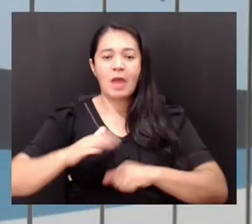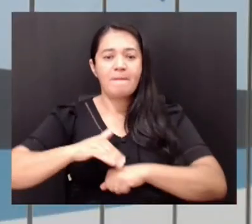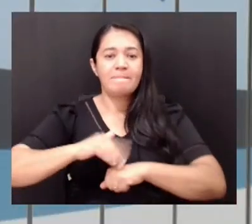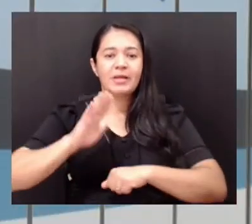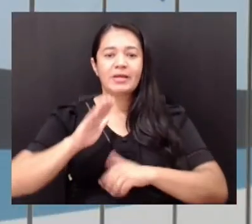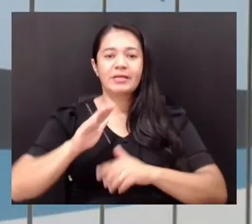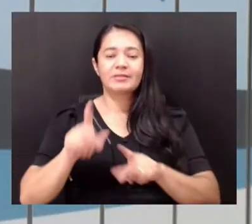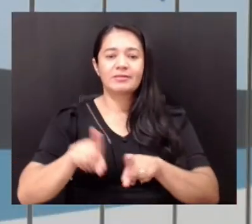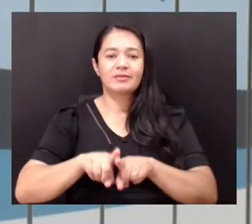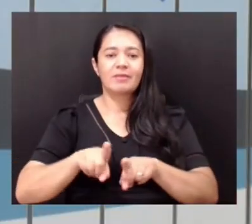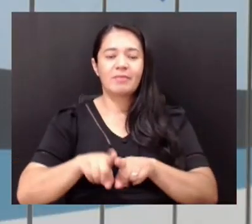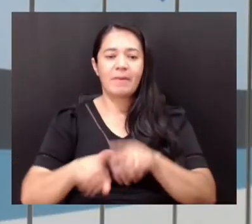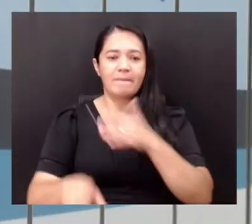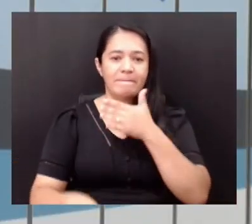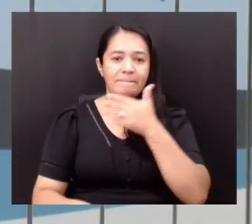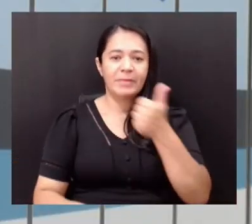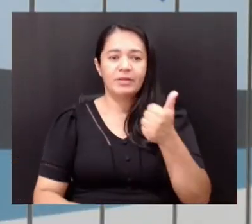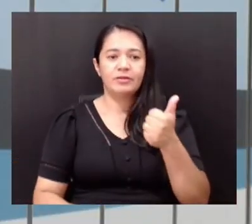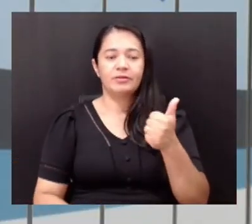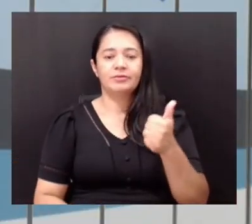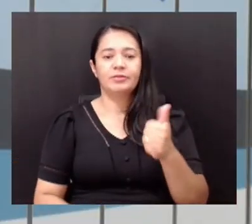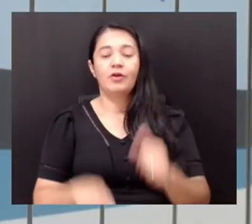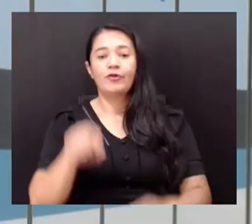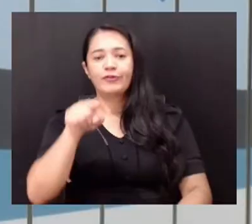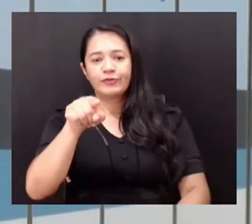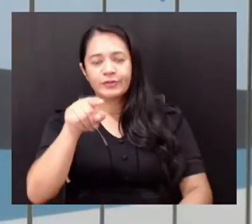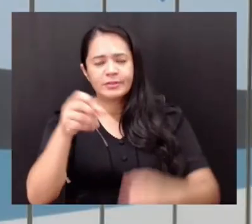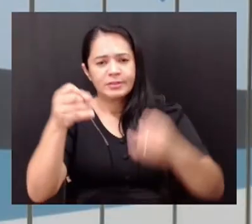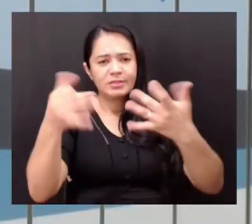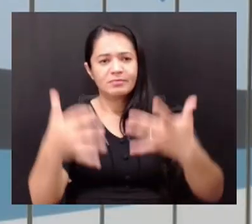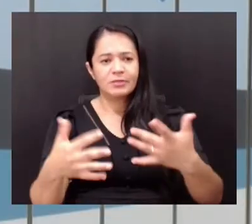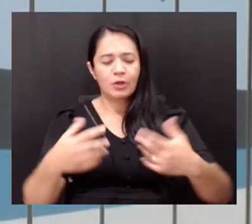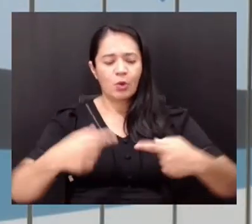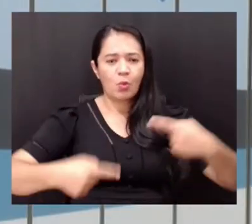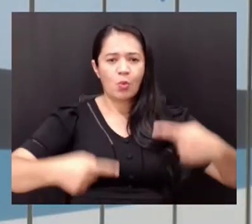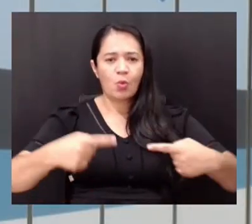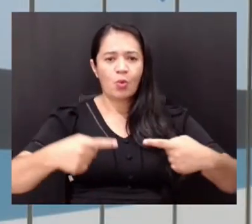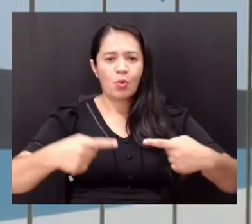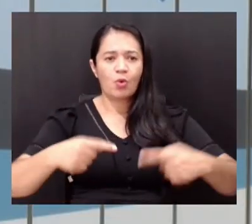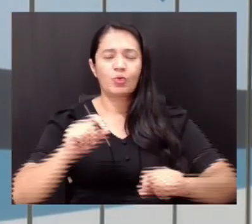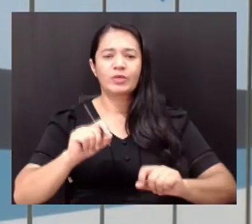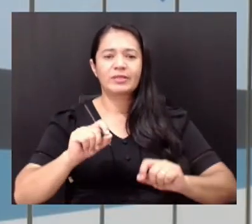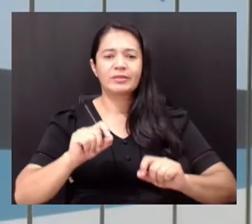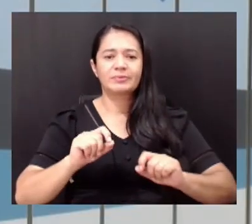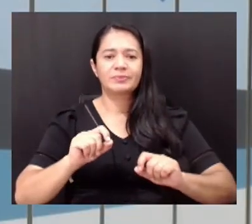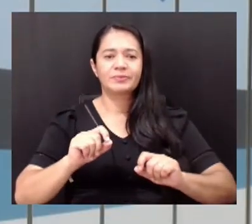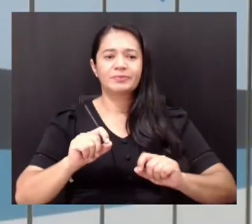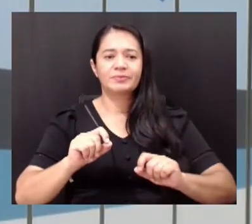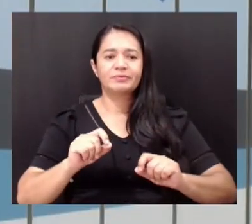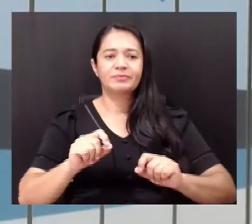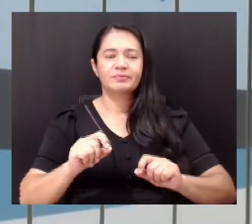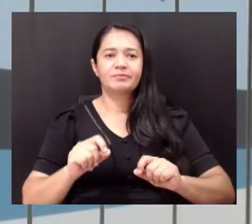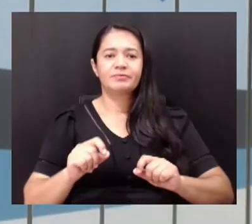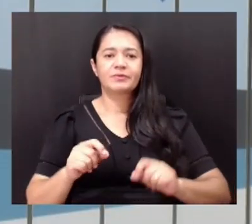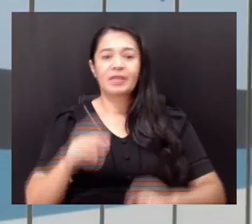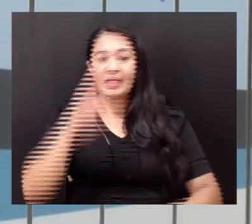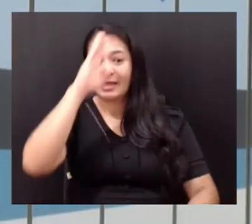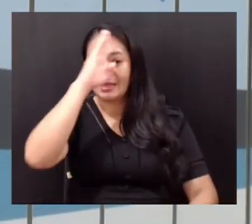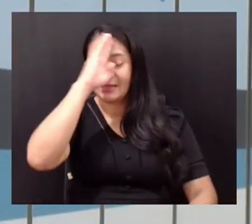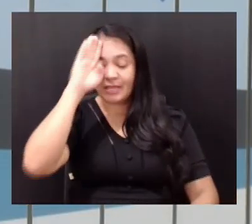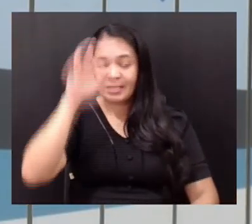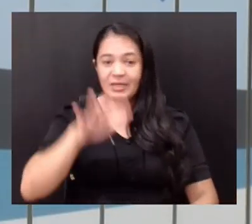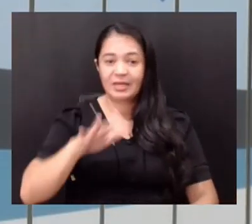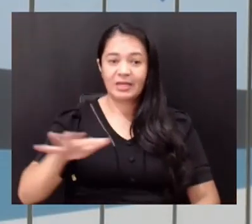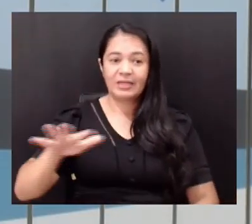que é muito discutido no meio acadêmico, essa contradição, né? Eu sou pressionado,